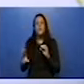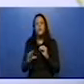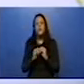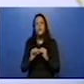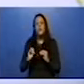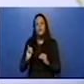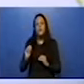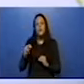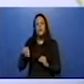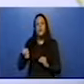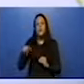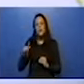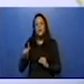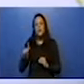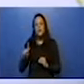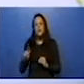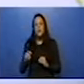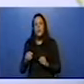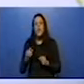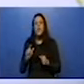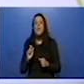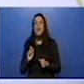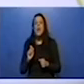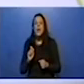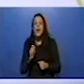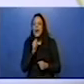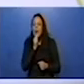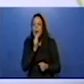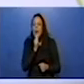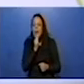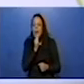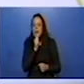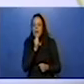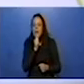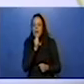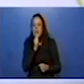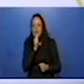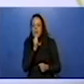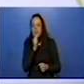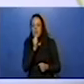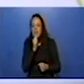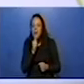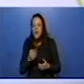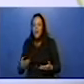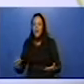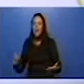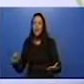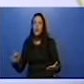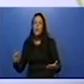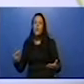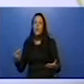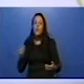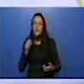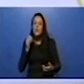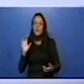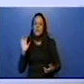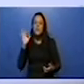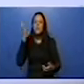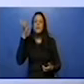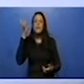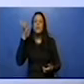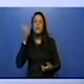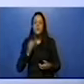ando, endo ou indo. Estava acontecendo, estavam trabalhando, and so on, e assim por